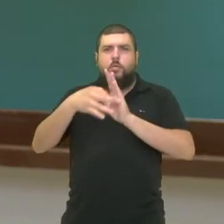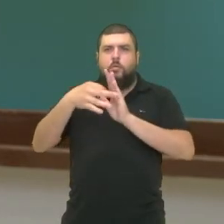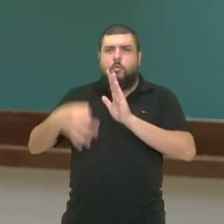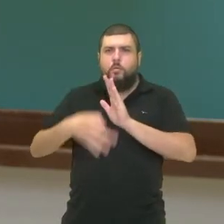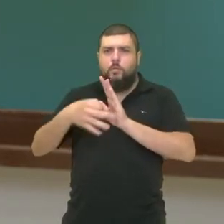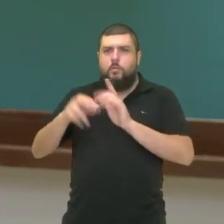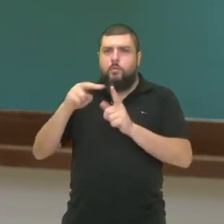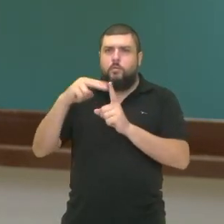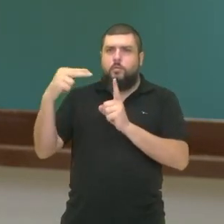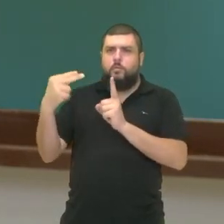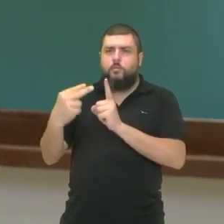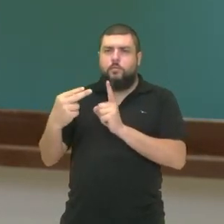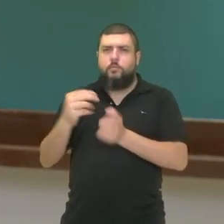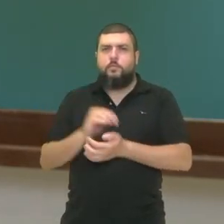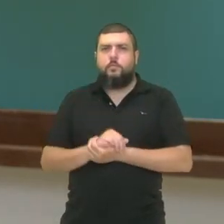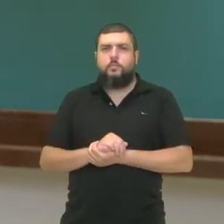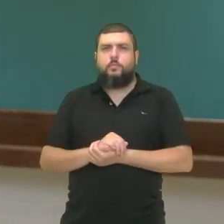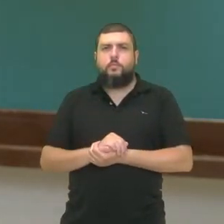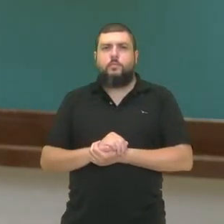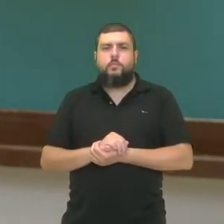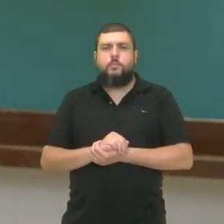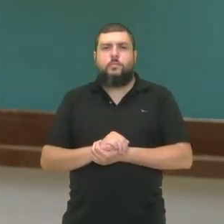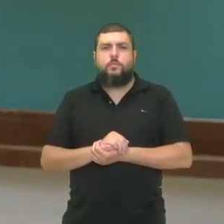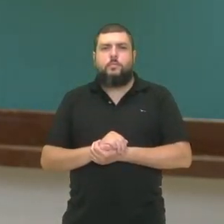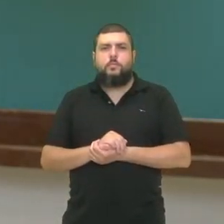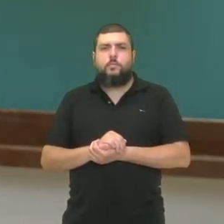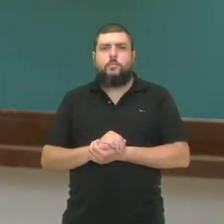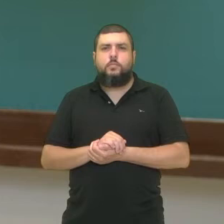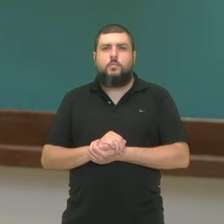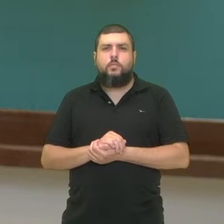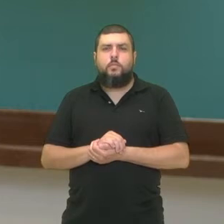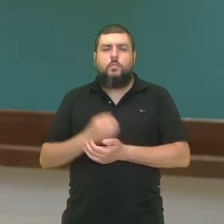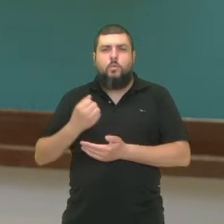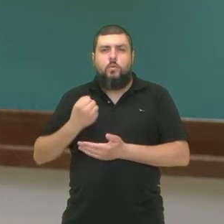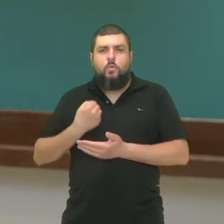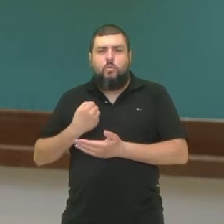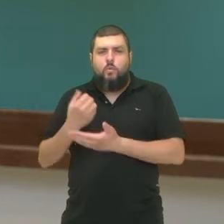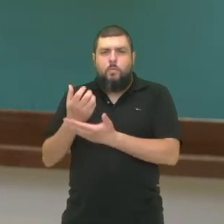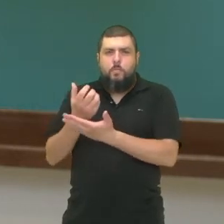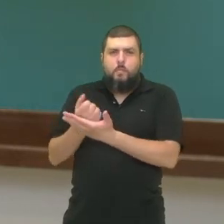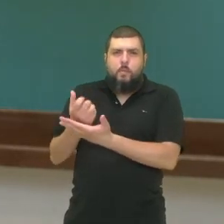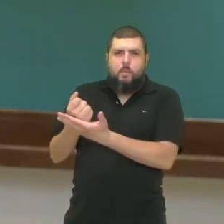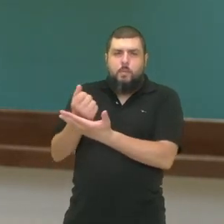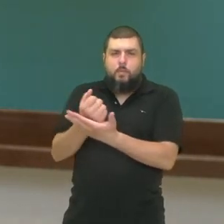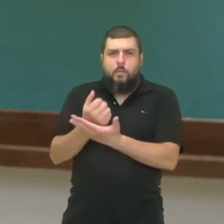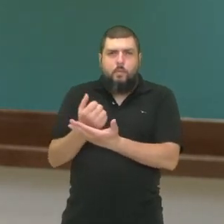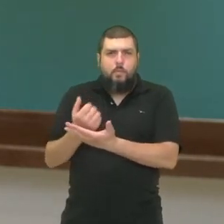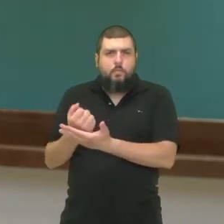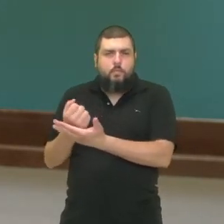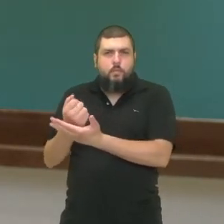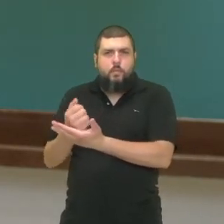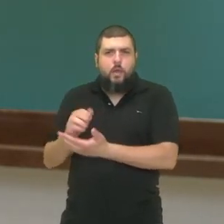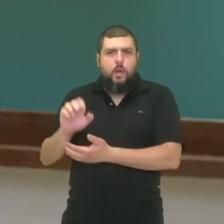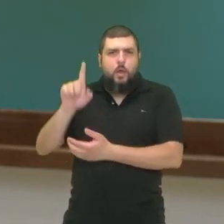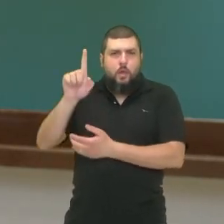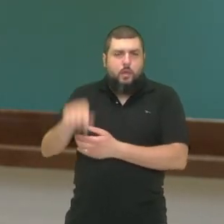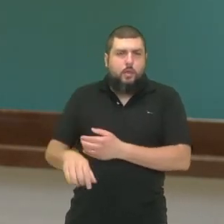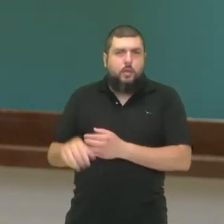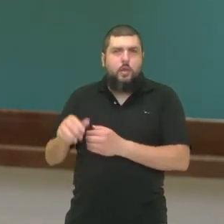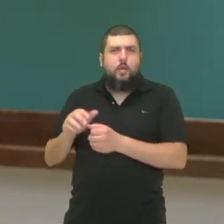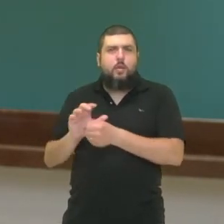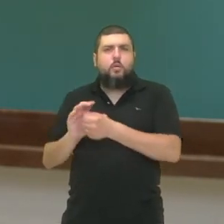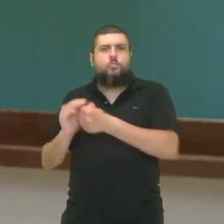vista. Os algoritmos são literais, em poucas palavras, são uma opinião embrulhada em código. E